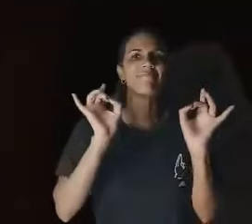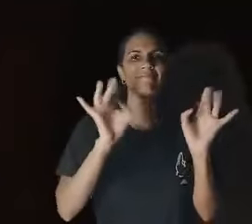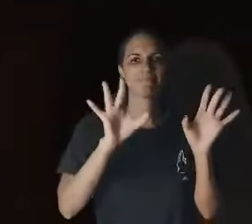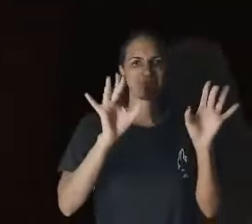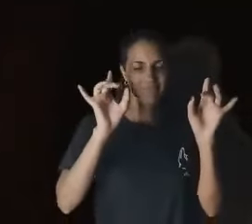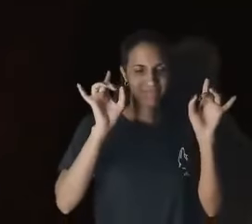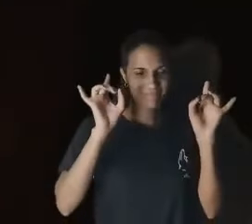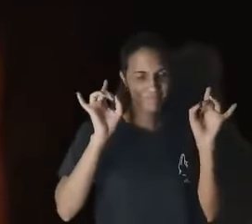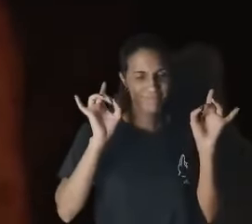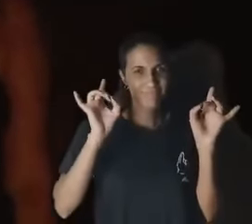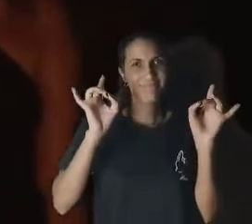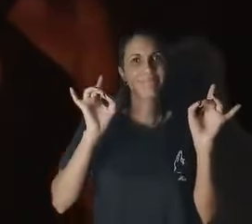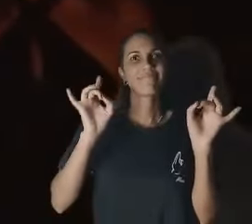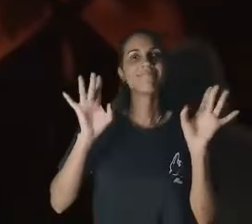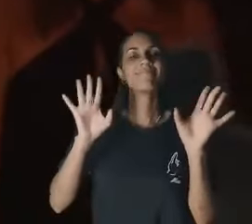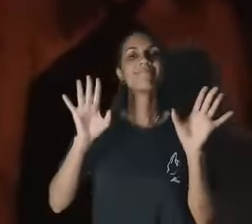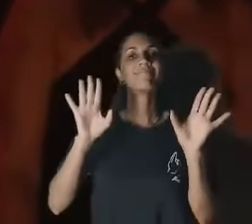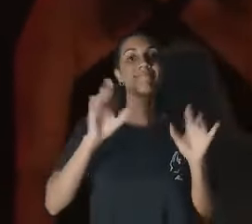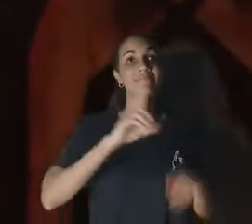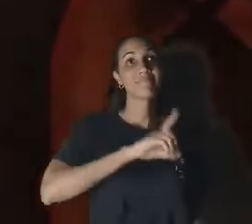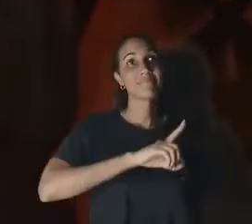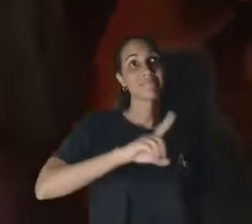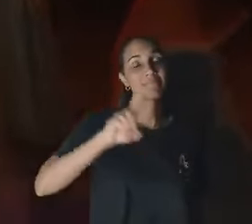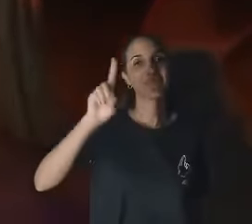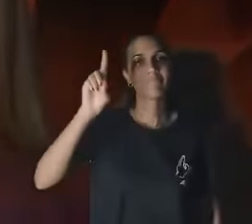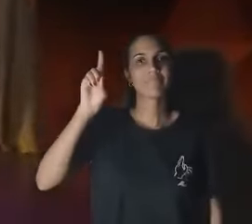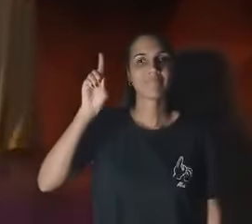Terra que Deus vos